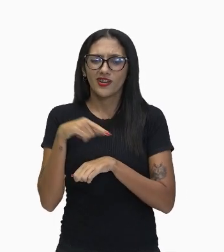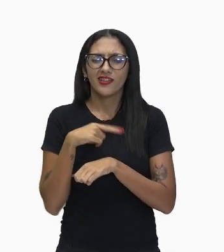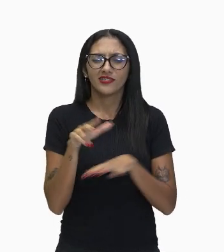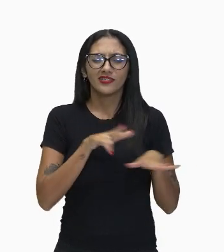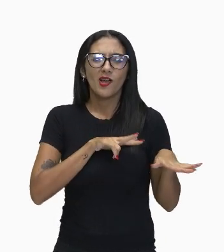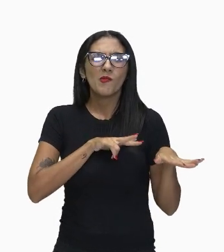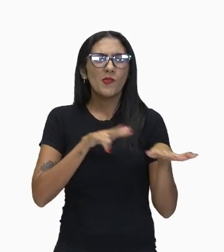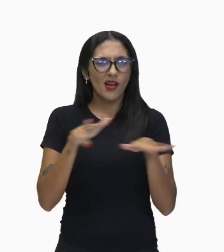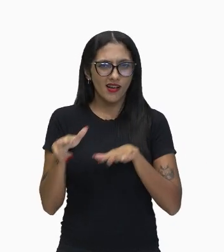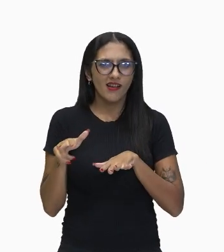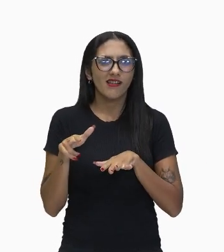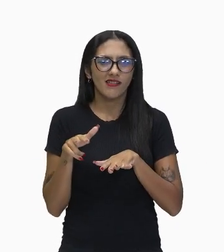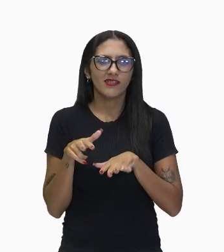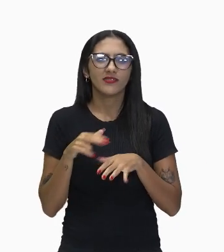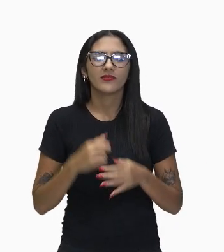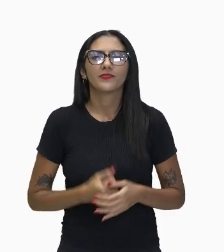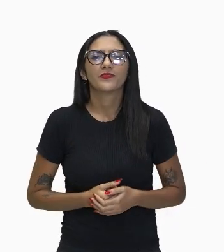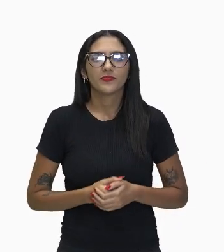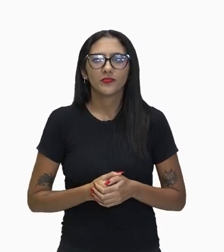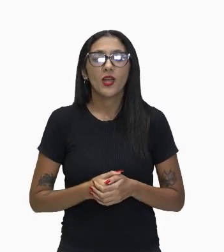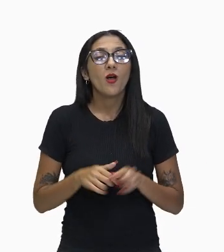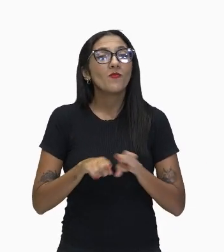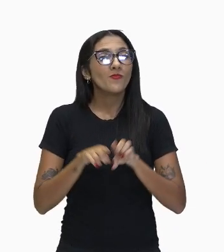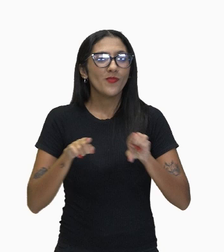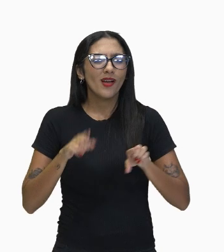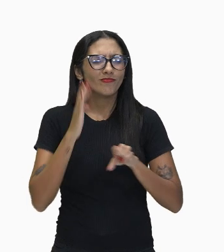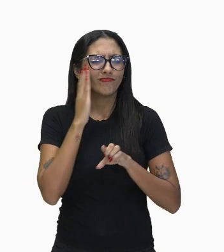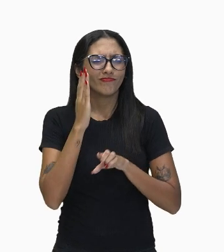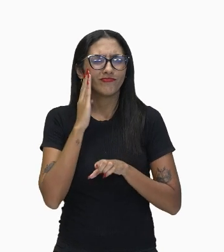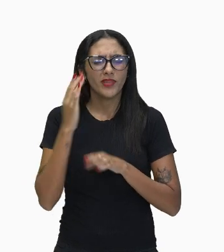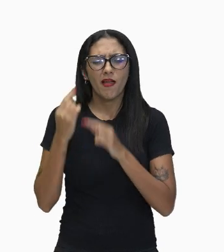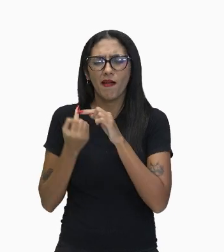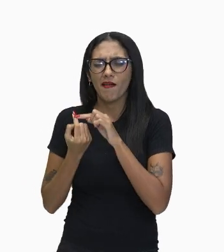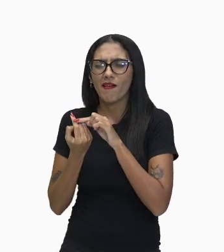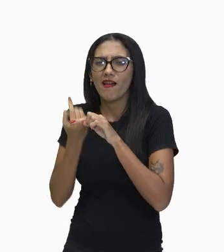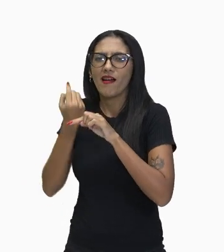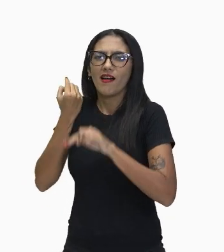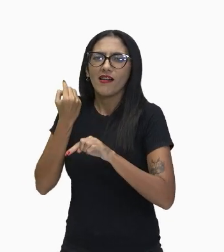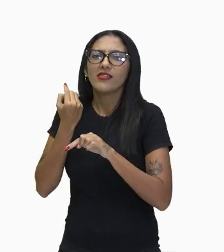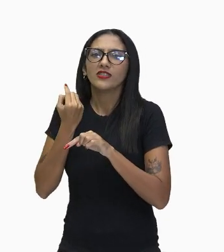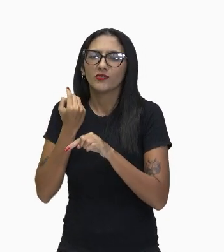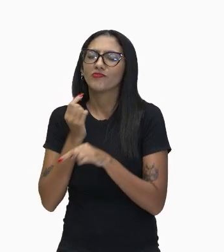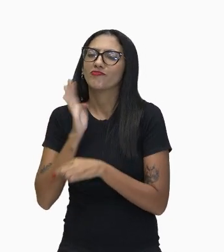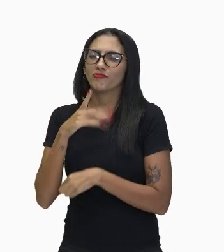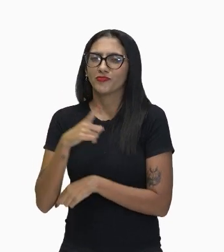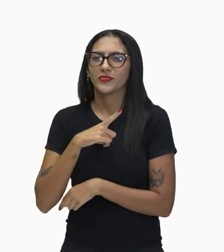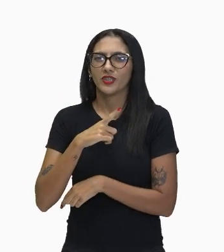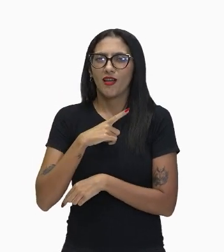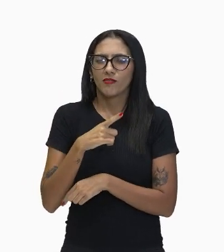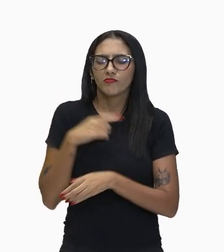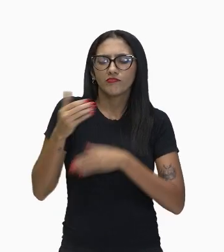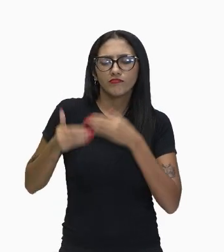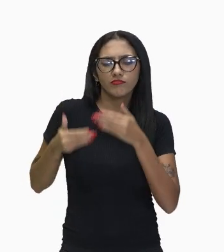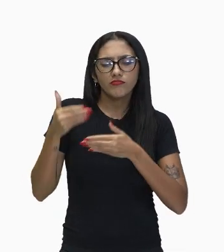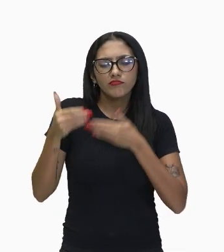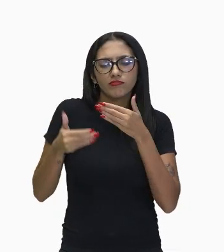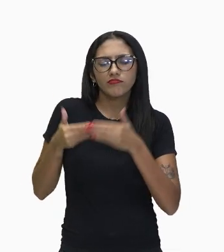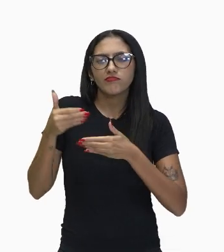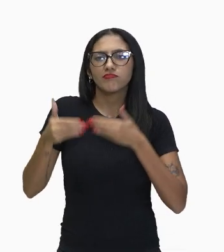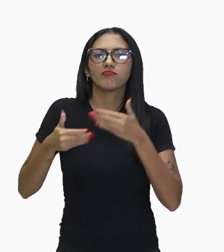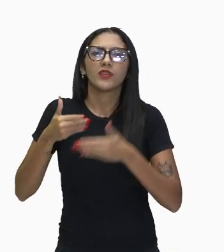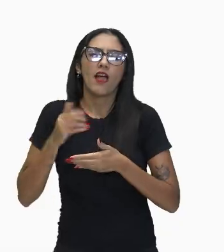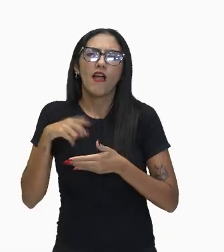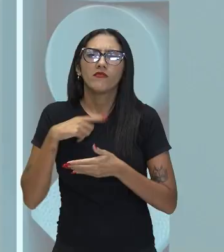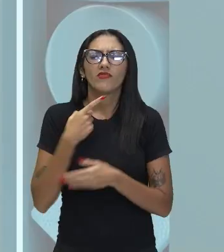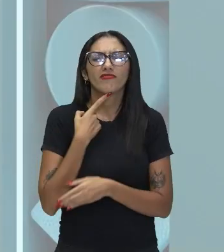Moderna. Porém, a gente sabe que antes disso, esses processos já estavam em andamento, né? Essa vontade